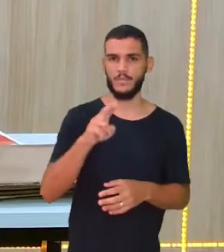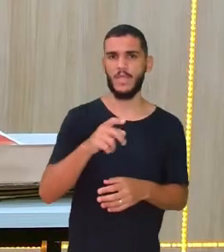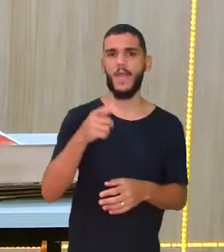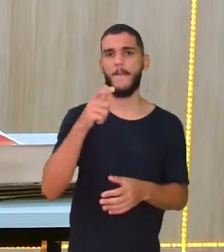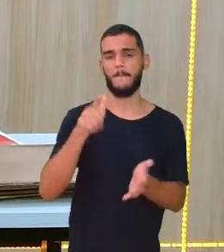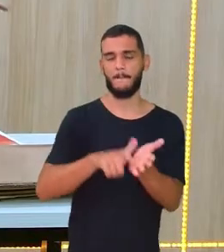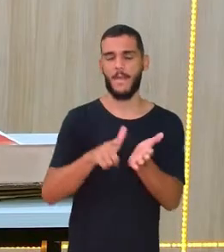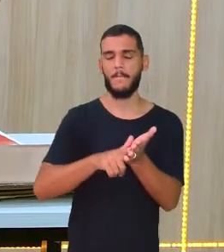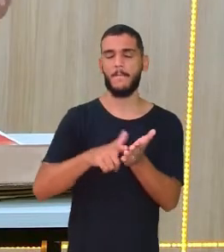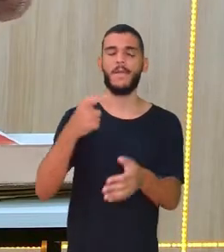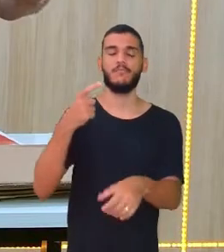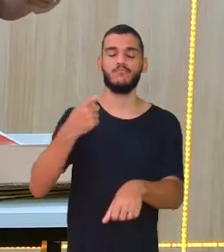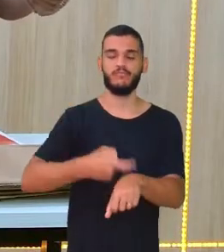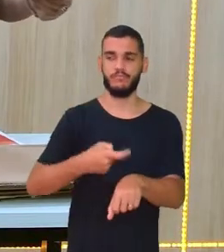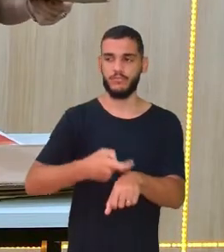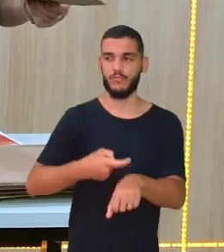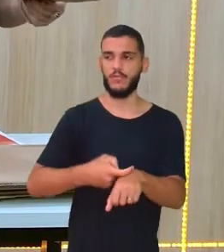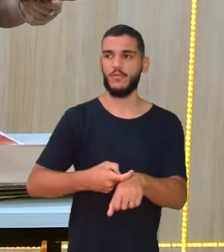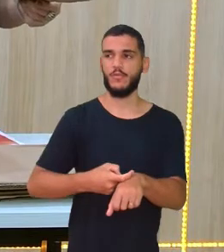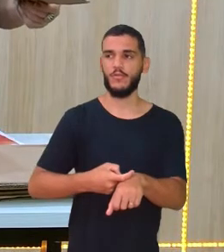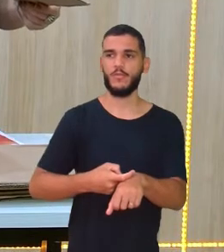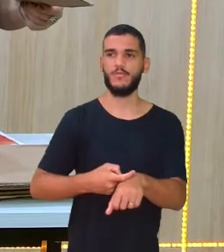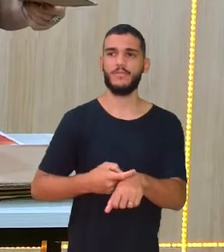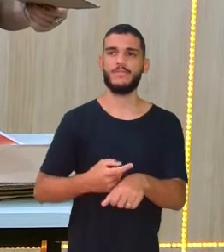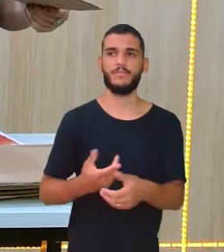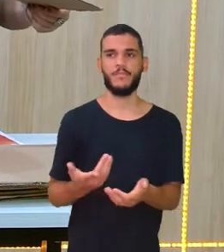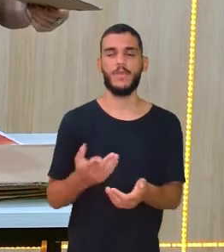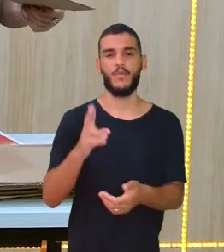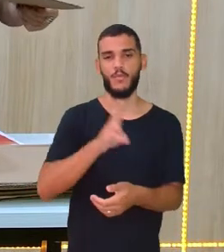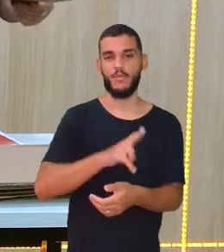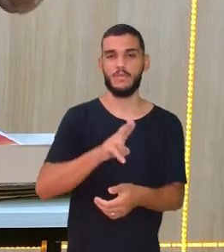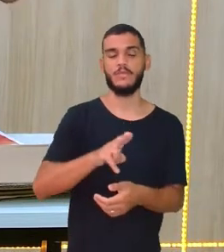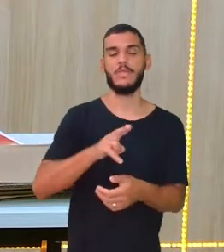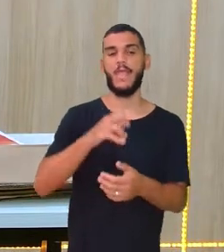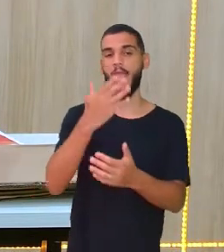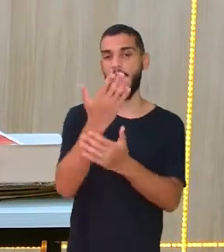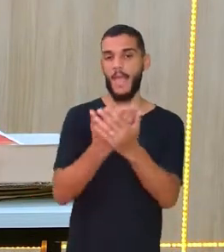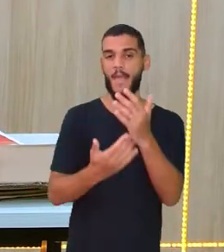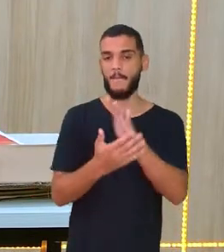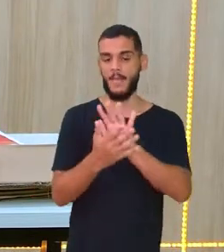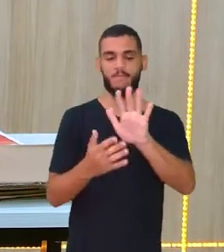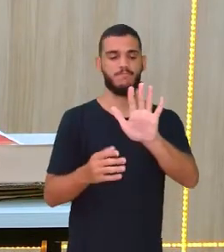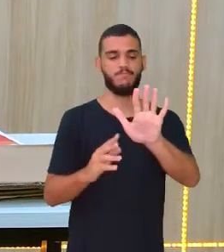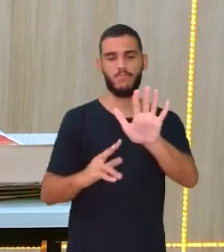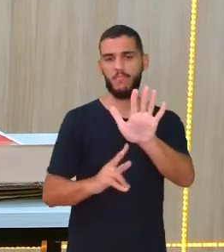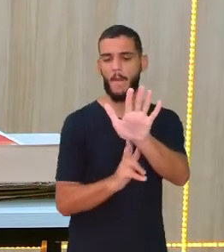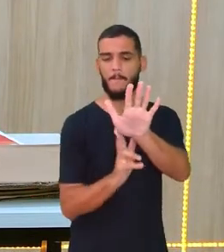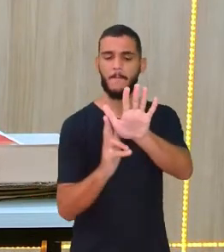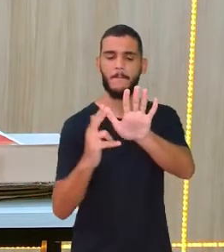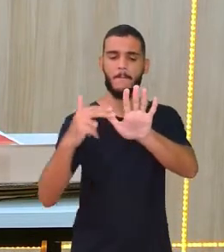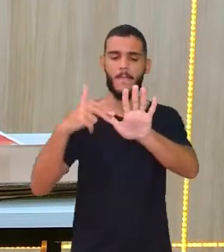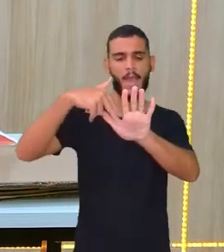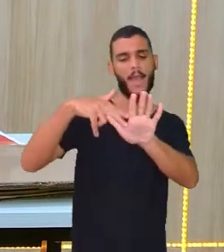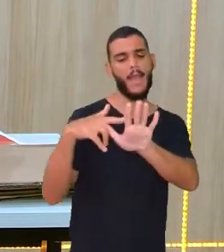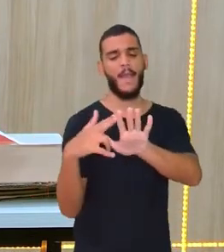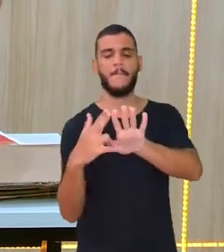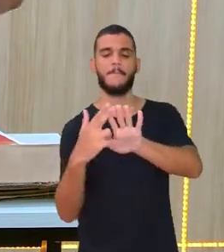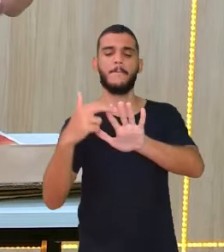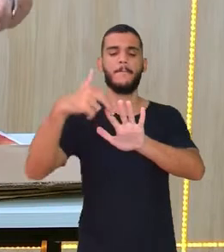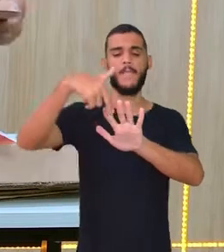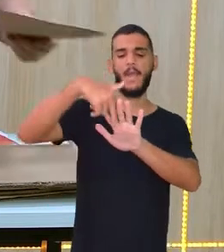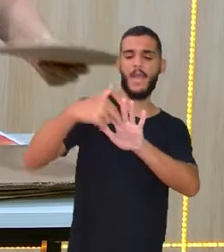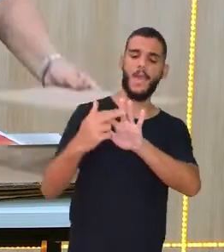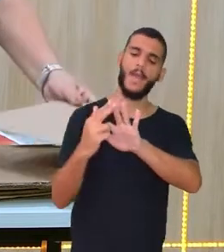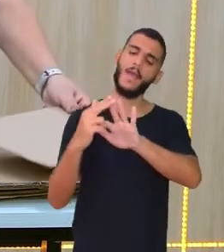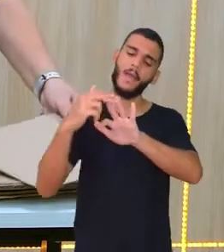coloquei a mão, porque aí eu já vou passar aqui para vocês, né? Para fazer um molde. Então, fiz o molde